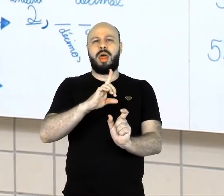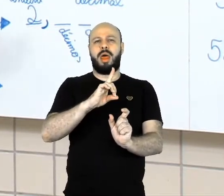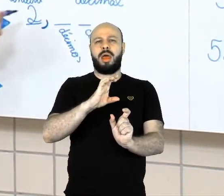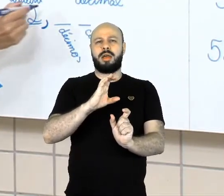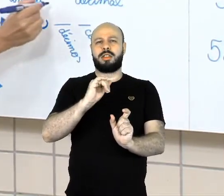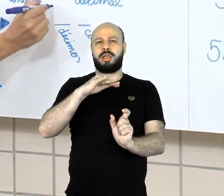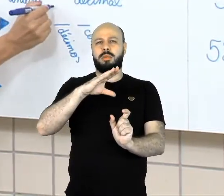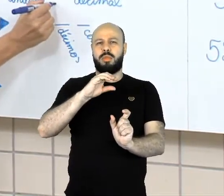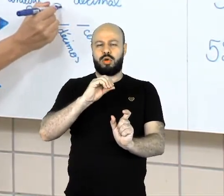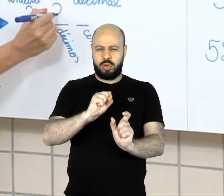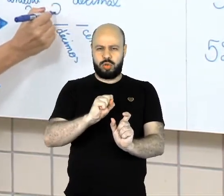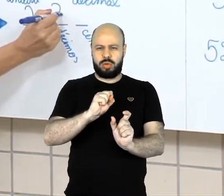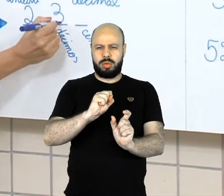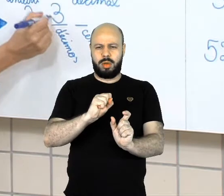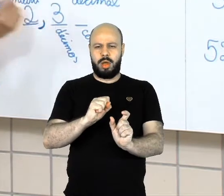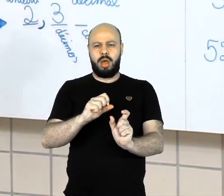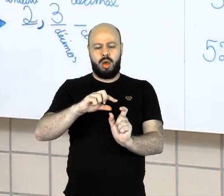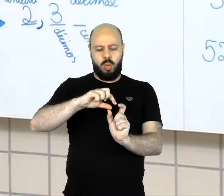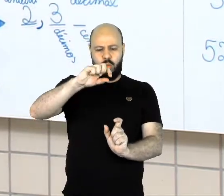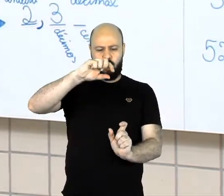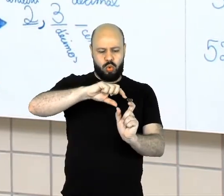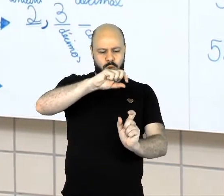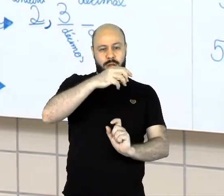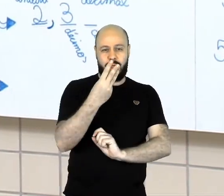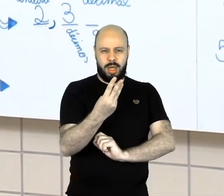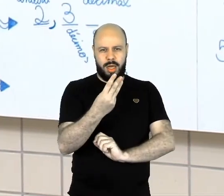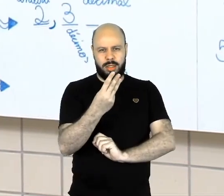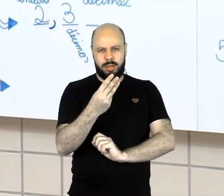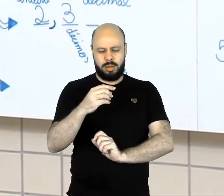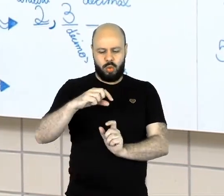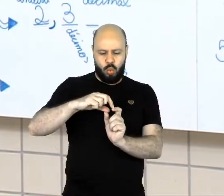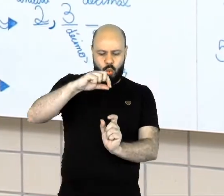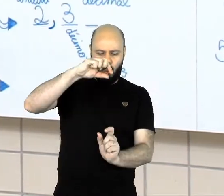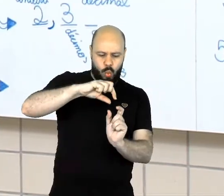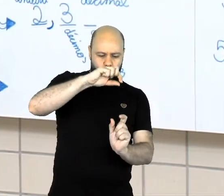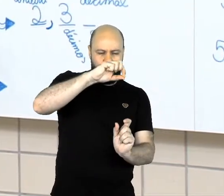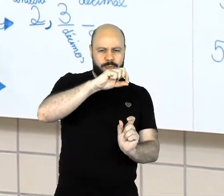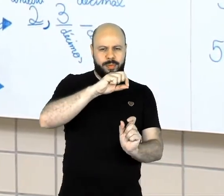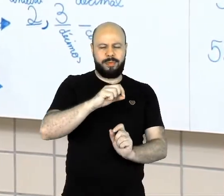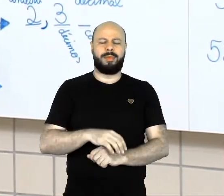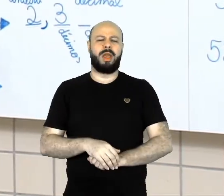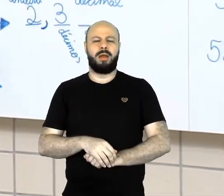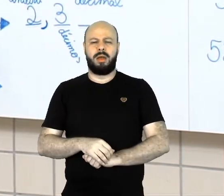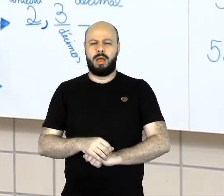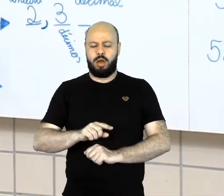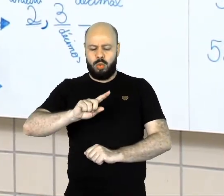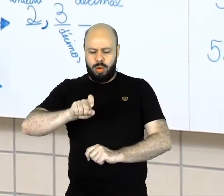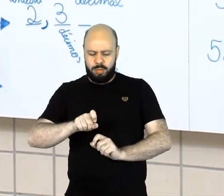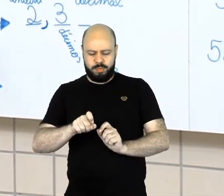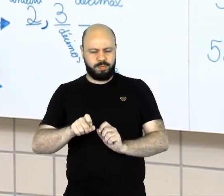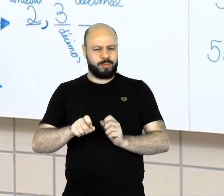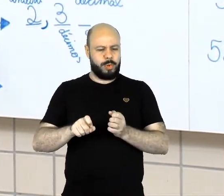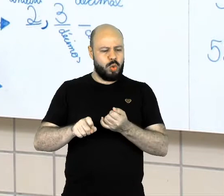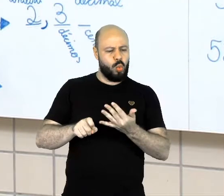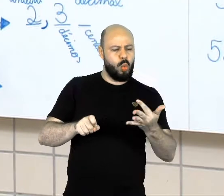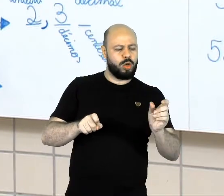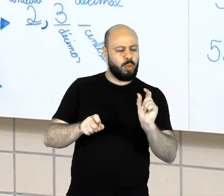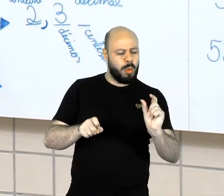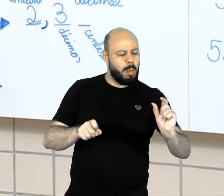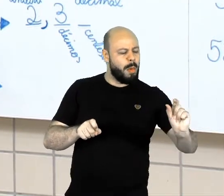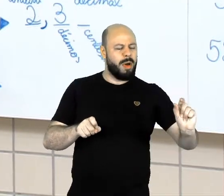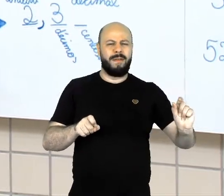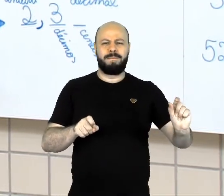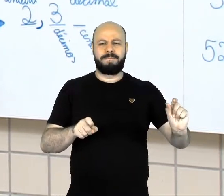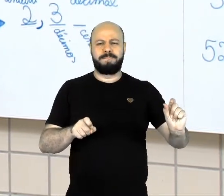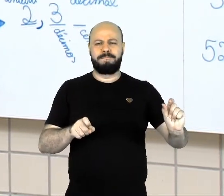Então, 3 décimos. Olha aqui, ó, 3 décimos. E quantos cubinhos nós temos? Um, dois,